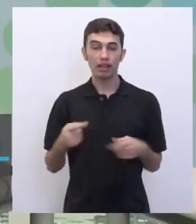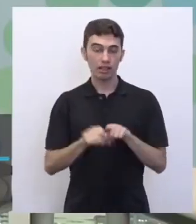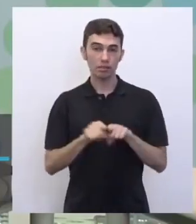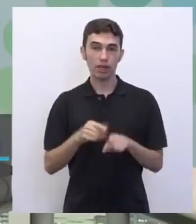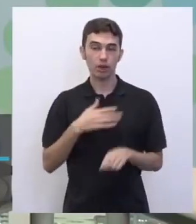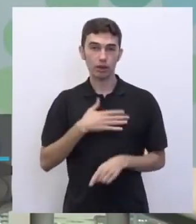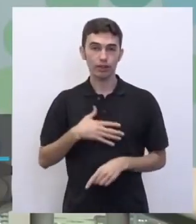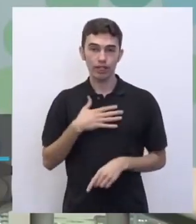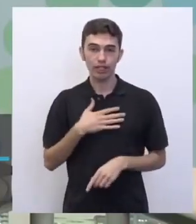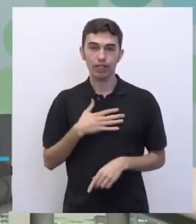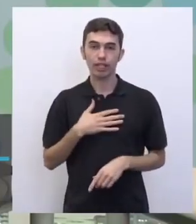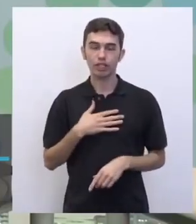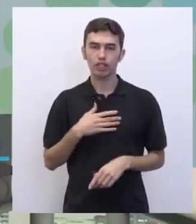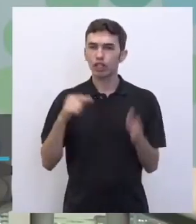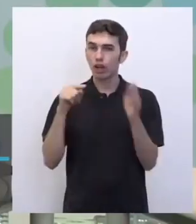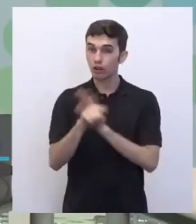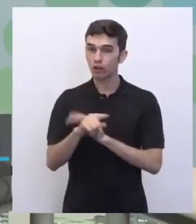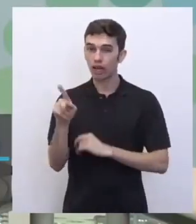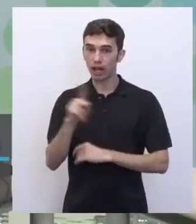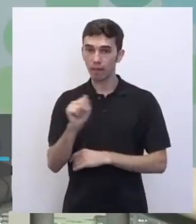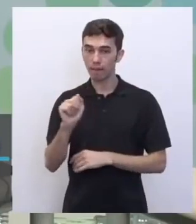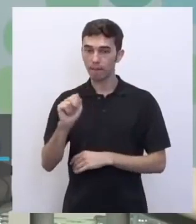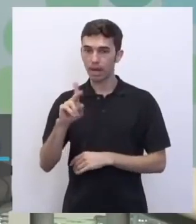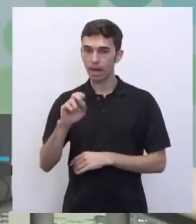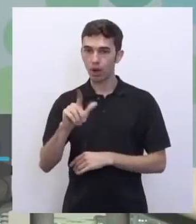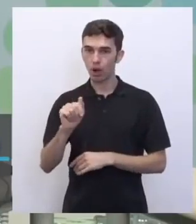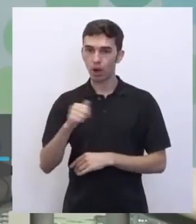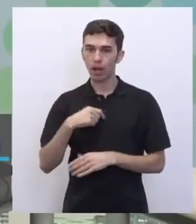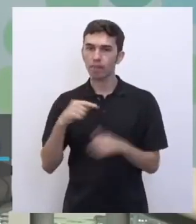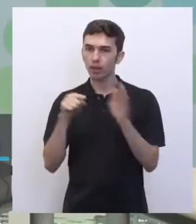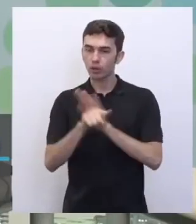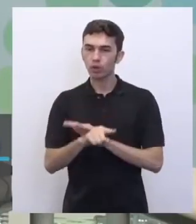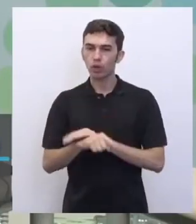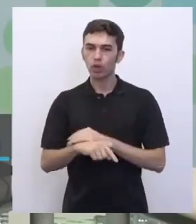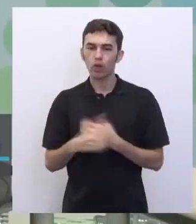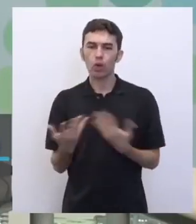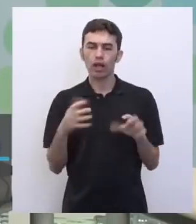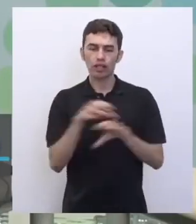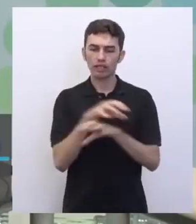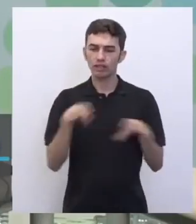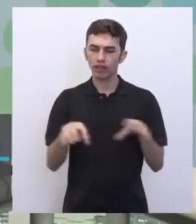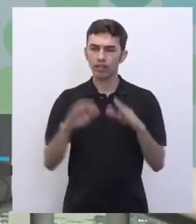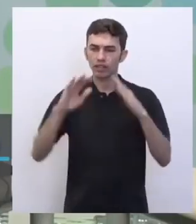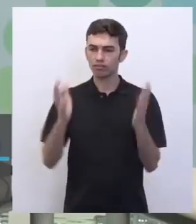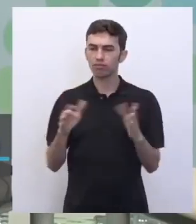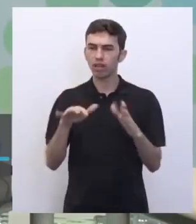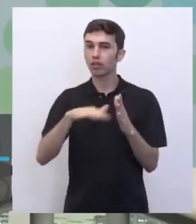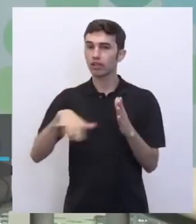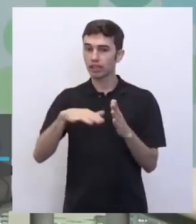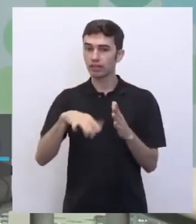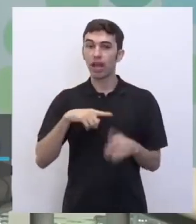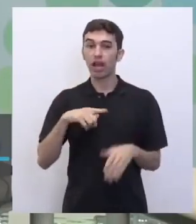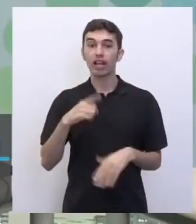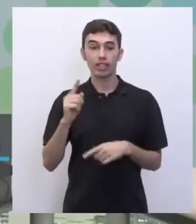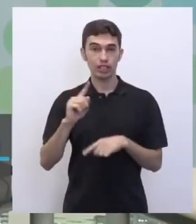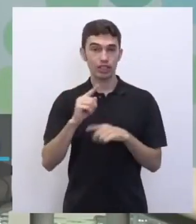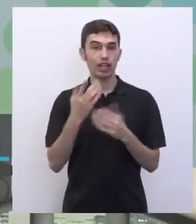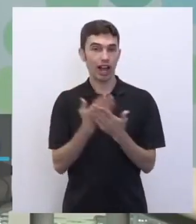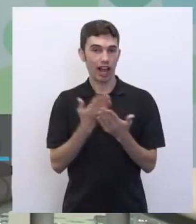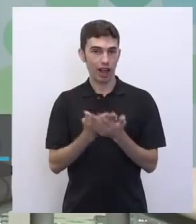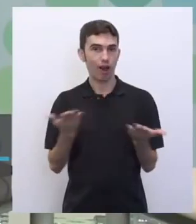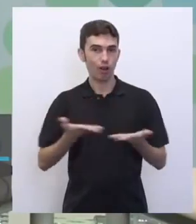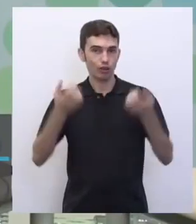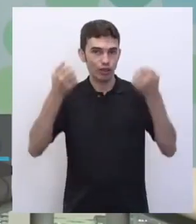de tirar aqui uma dúvida. A professora Paula Basso perguntou: qual a diferença entre biomas e ecossistemas? Professor, nós vamos trabalhar isso na nossa